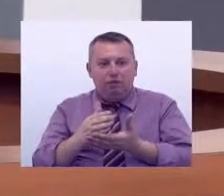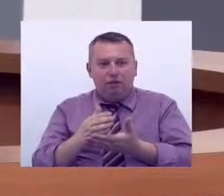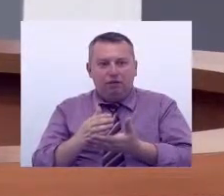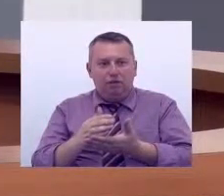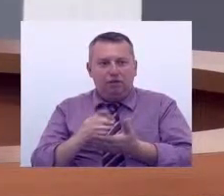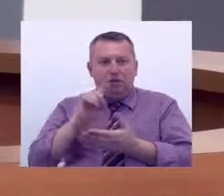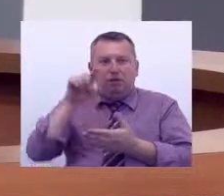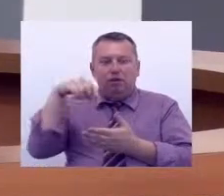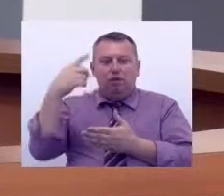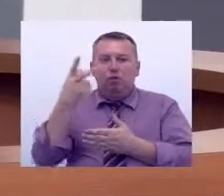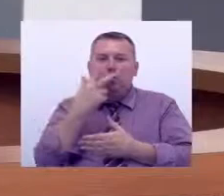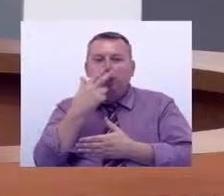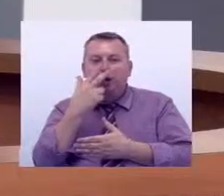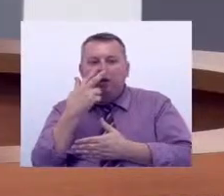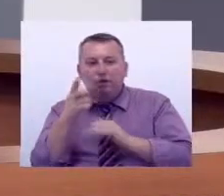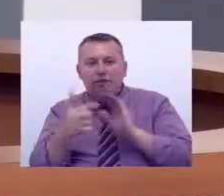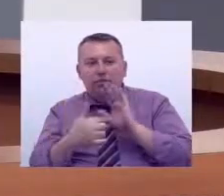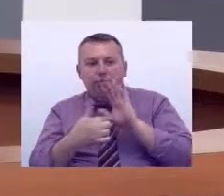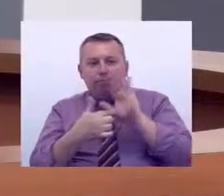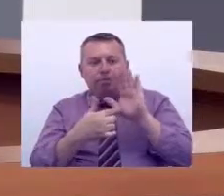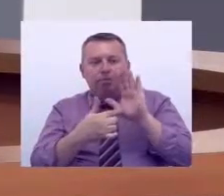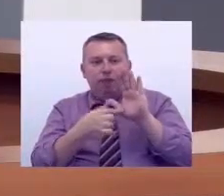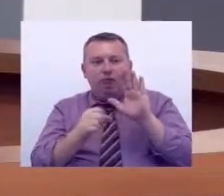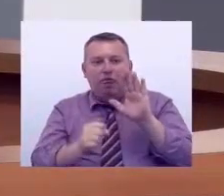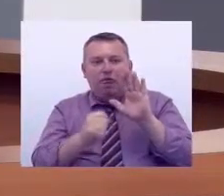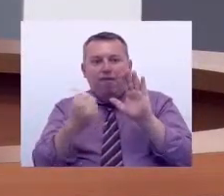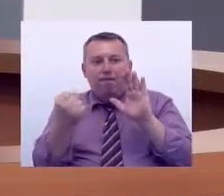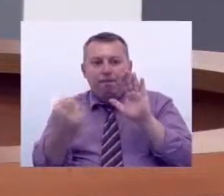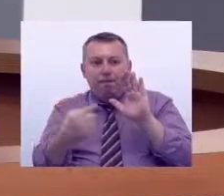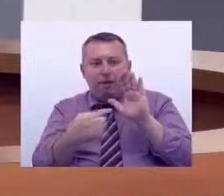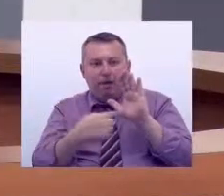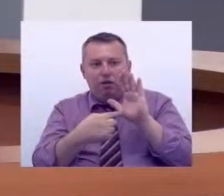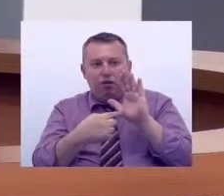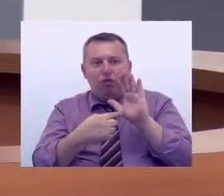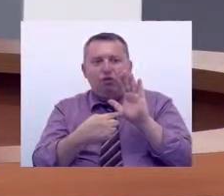outro parecer que defende a questão,